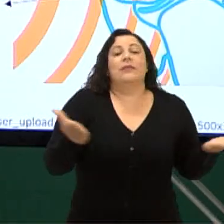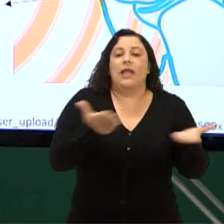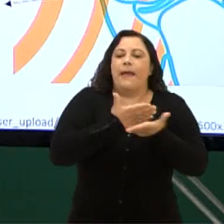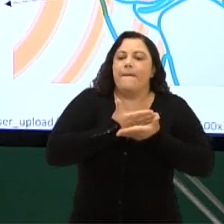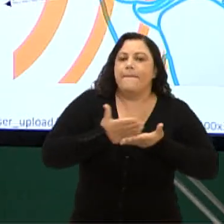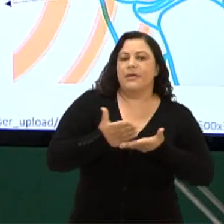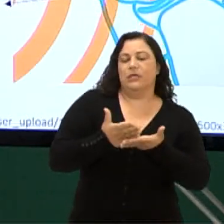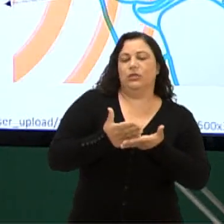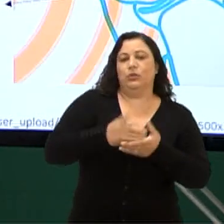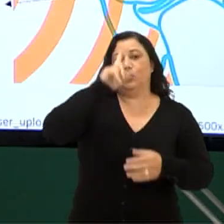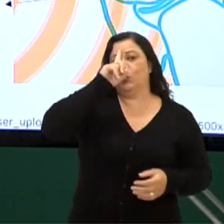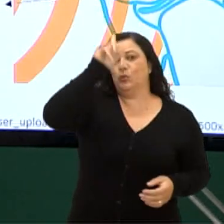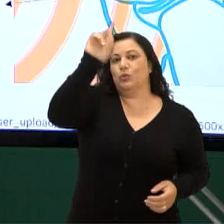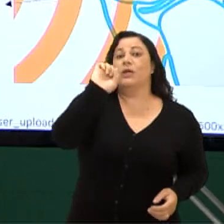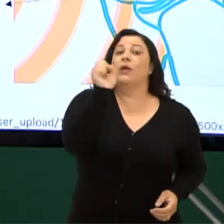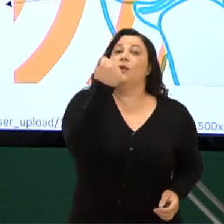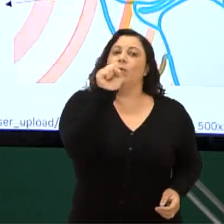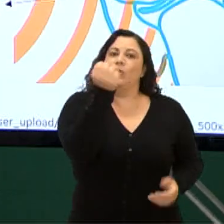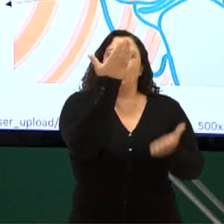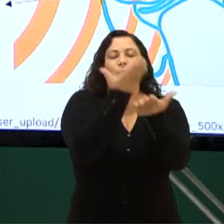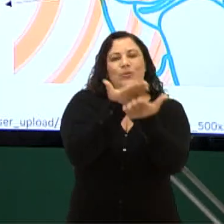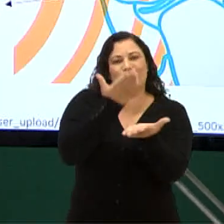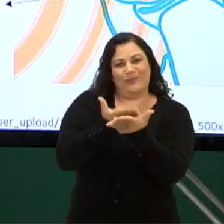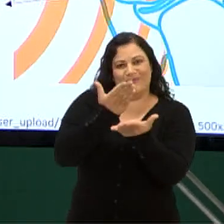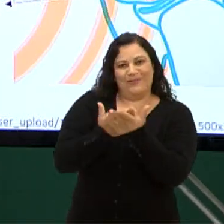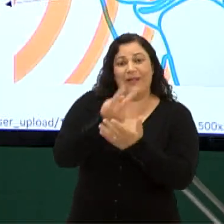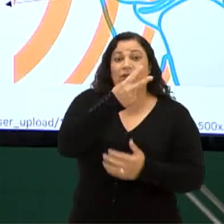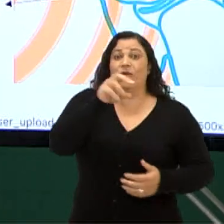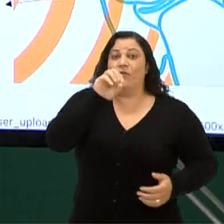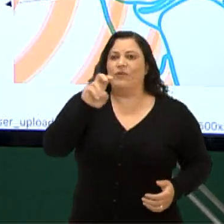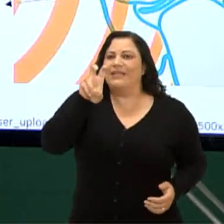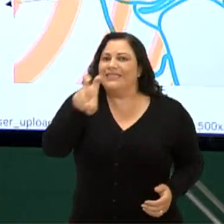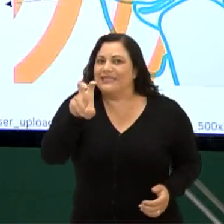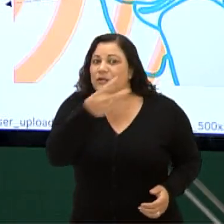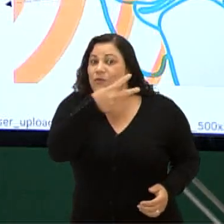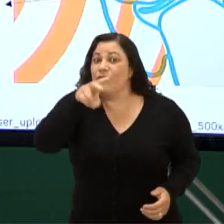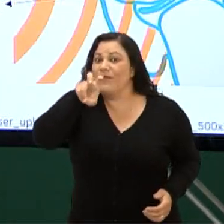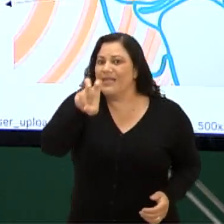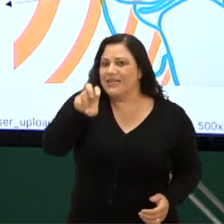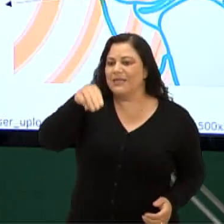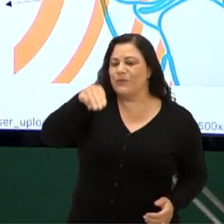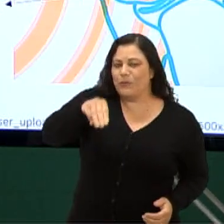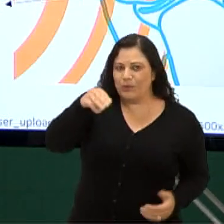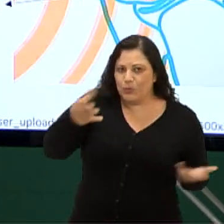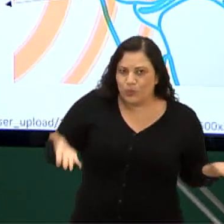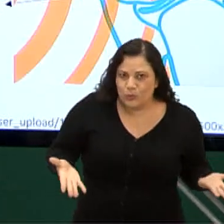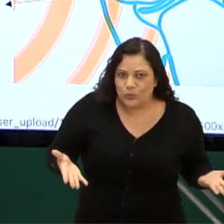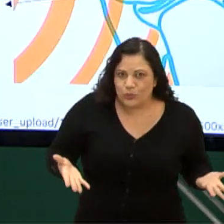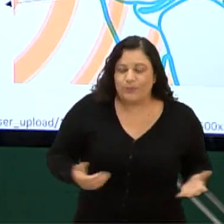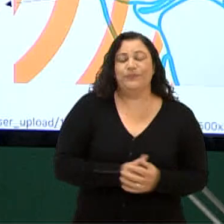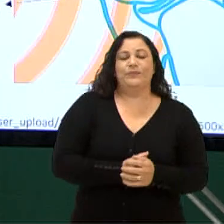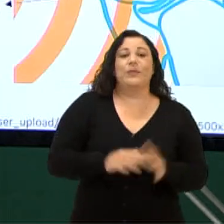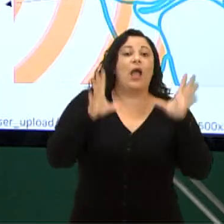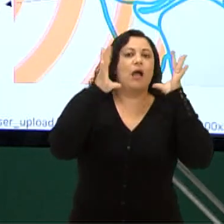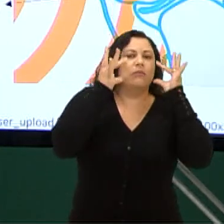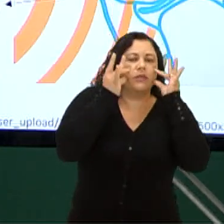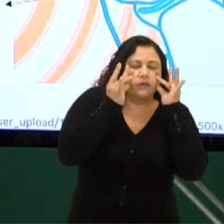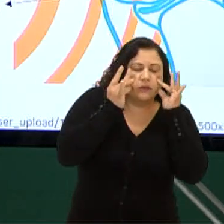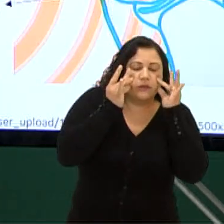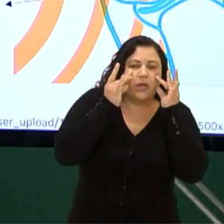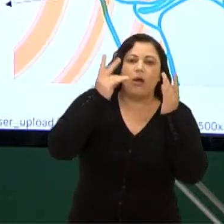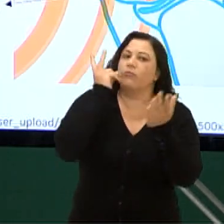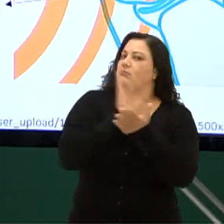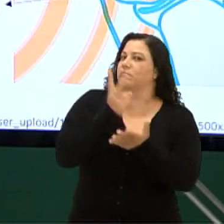dia 8, as aulas vão ter duração de 25 minutos. Mas calma, as aulas ao vivo